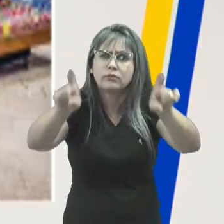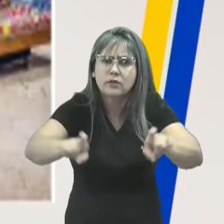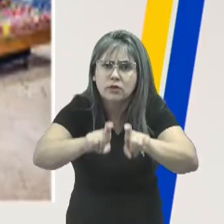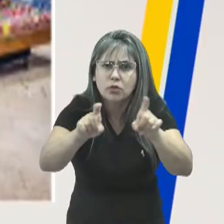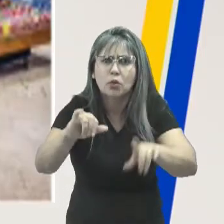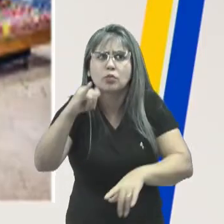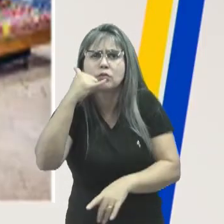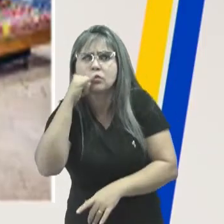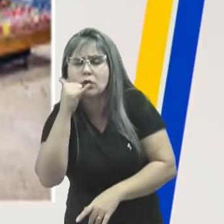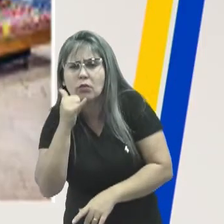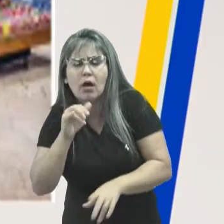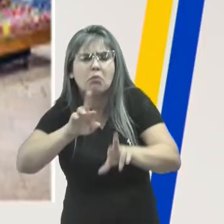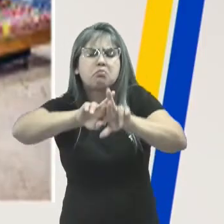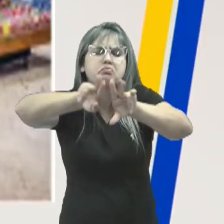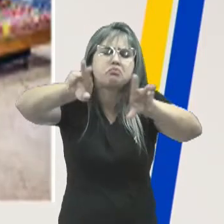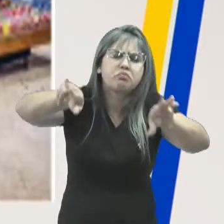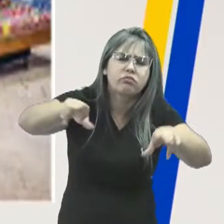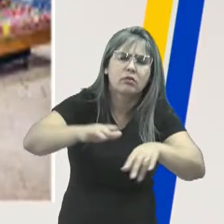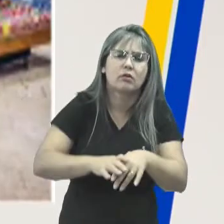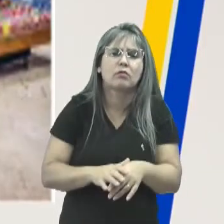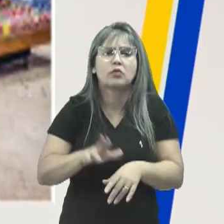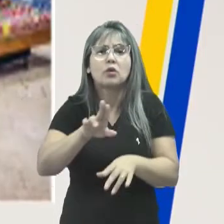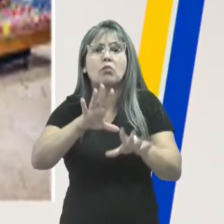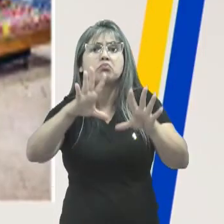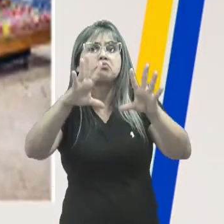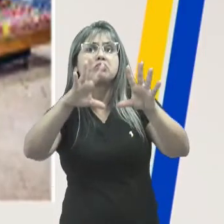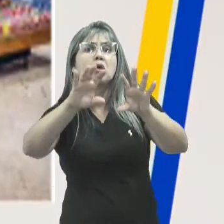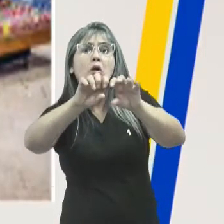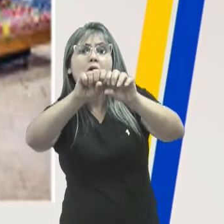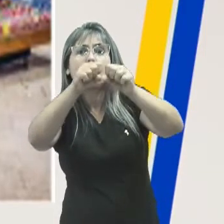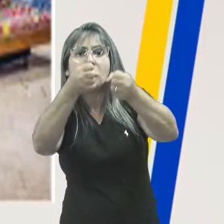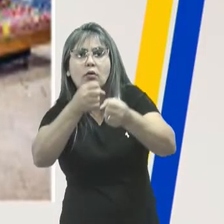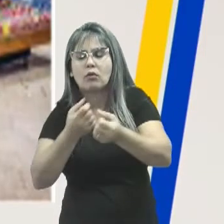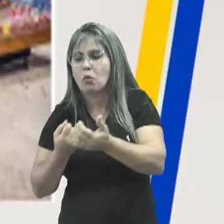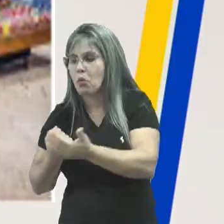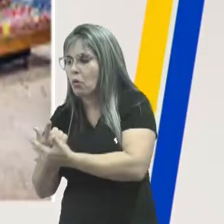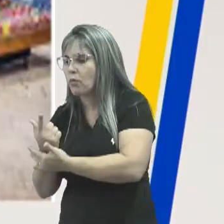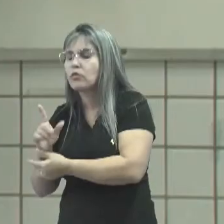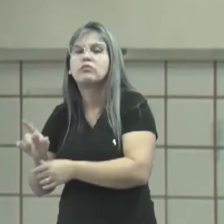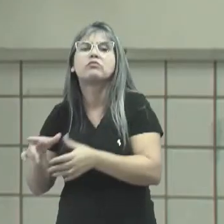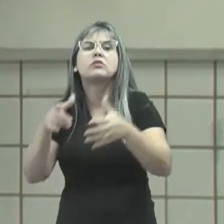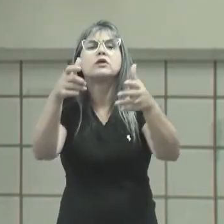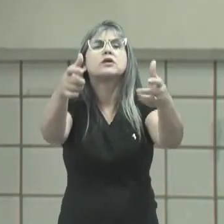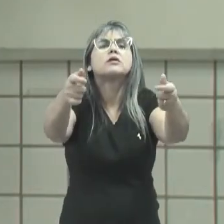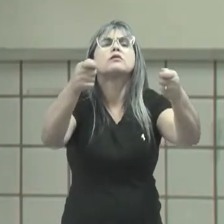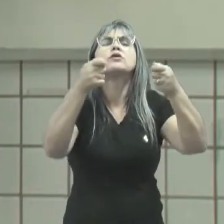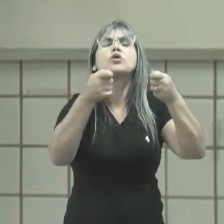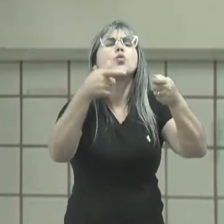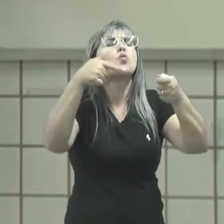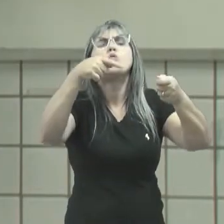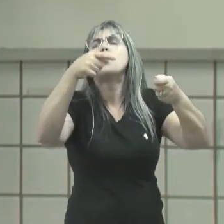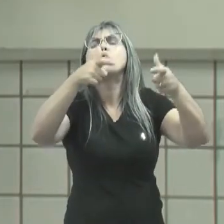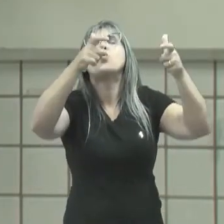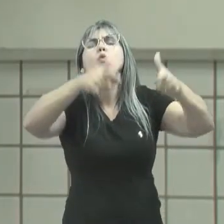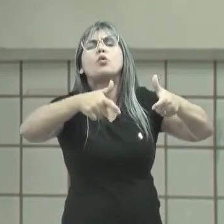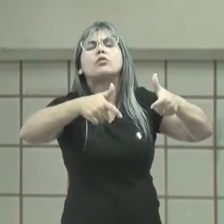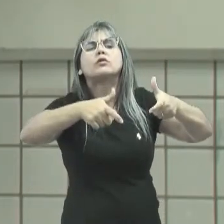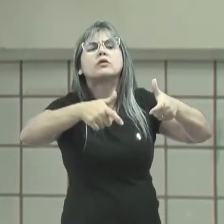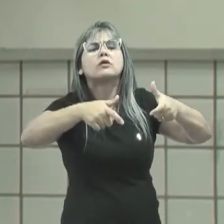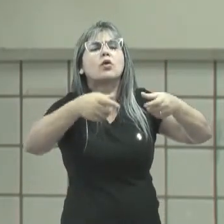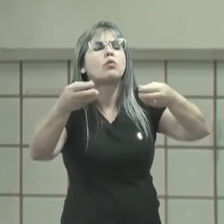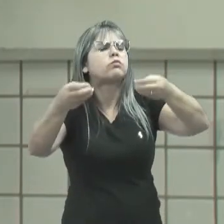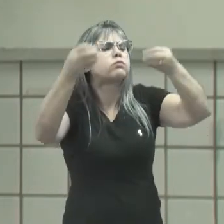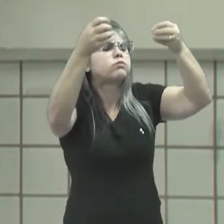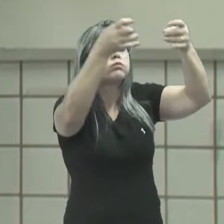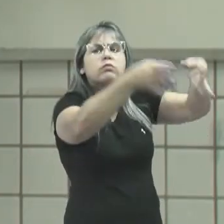o destino que tem que ser dado a ele. Esse é um grande problema no mundo de hoje, tá bom? E a tecnologia, ela trouxe